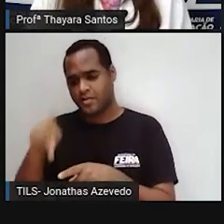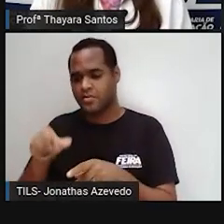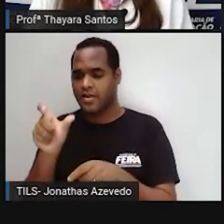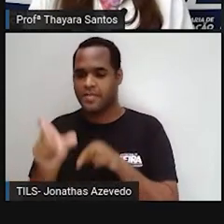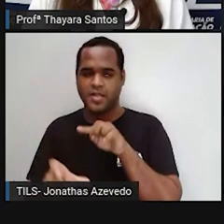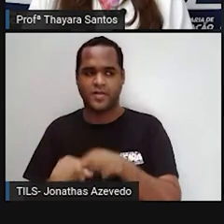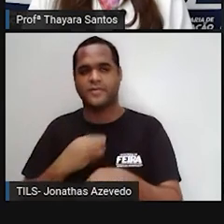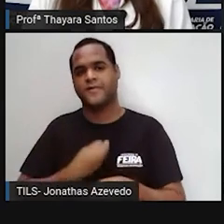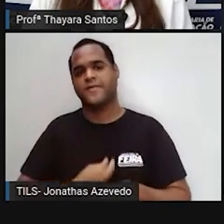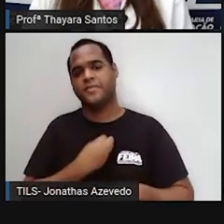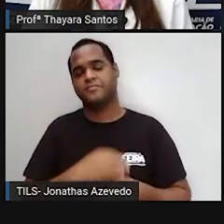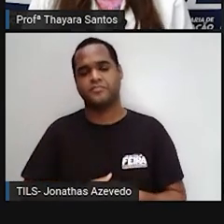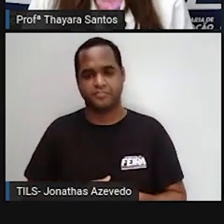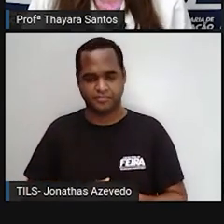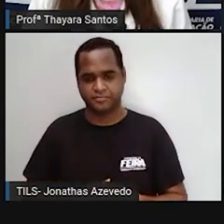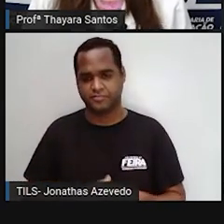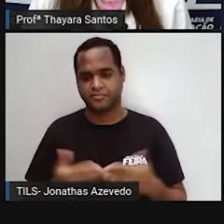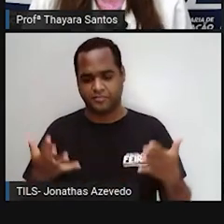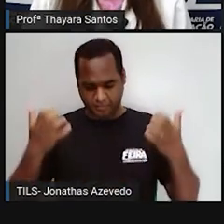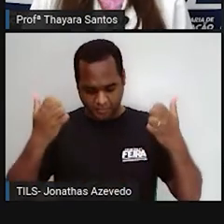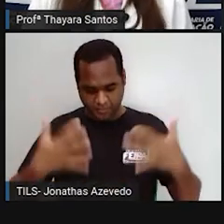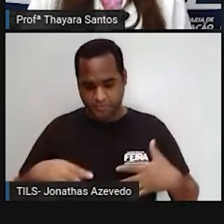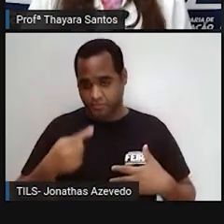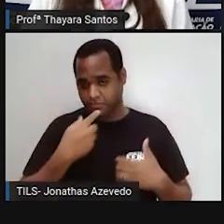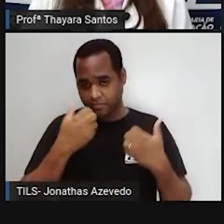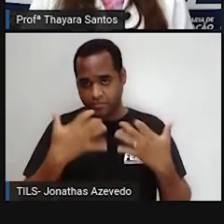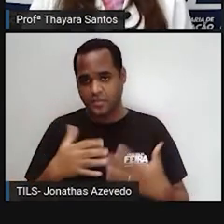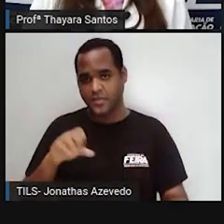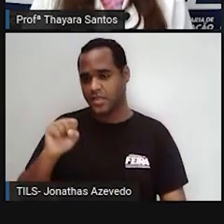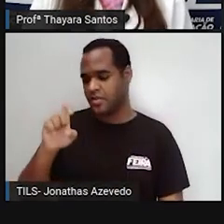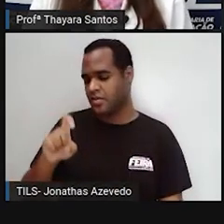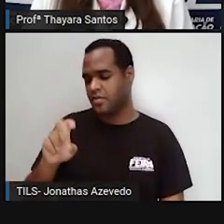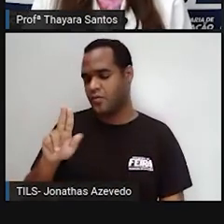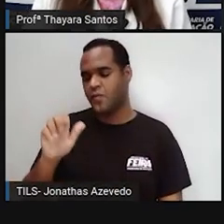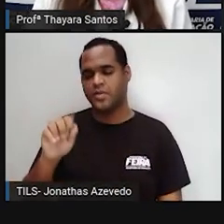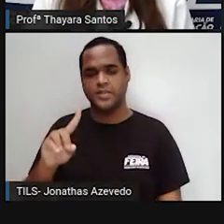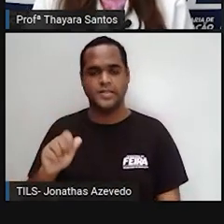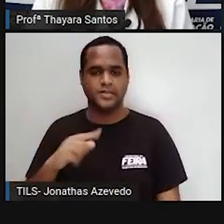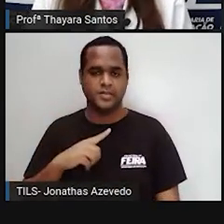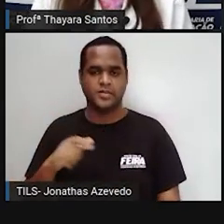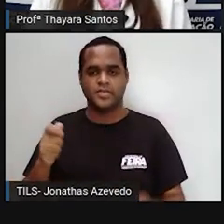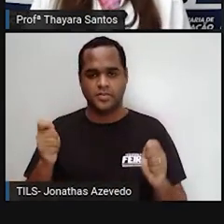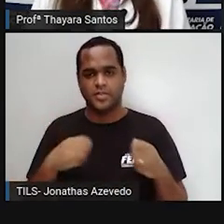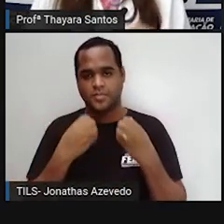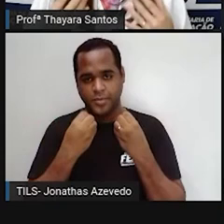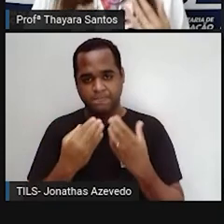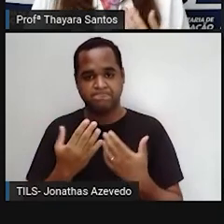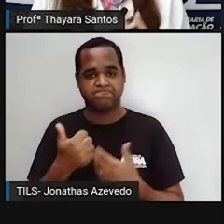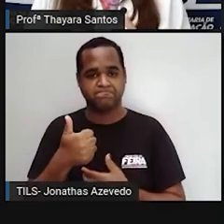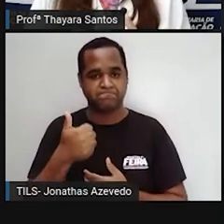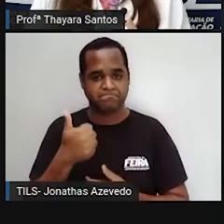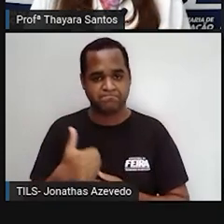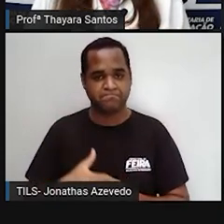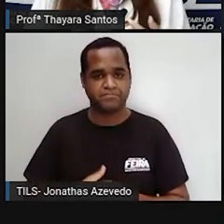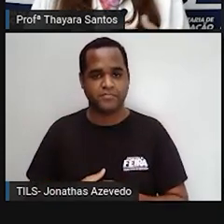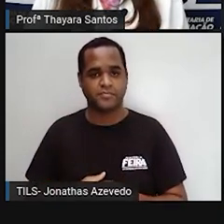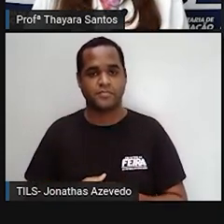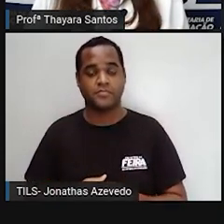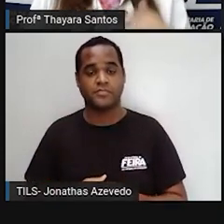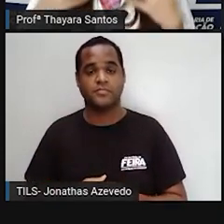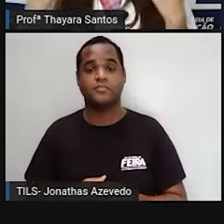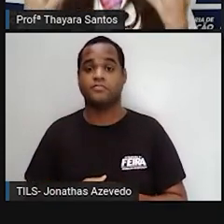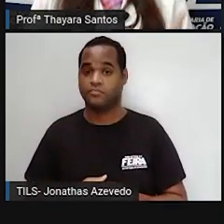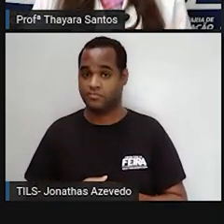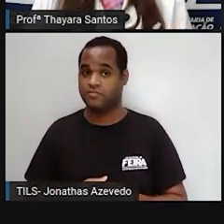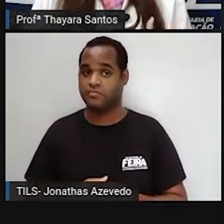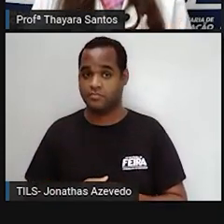espécie. Agora vamos falar sobre a reprodução sexuada. Primeiro, as vantagens. Uma das grandes vantagens é que a gente